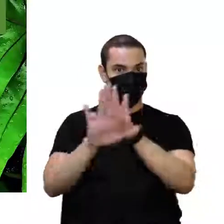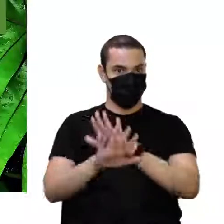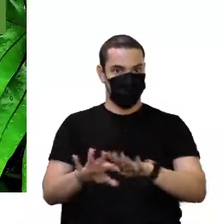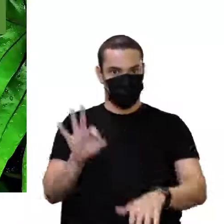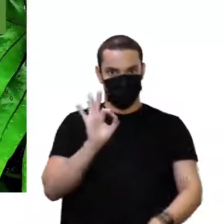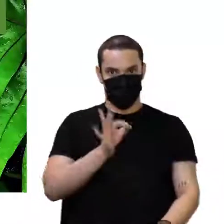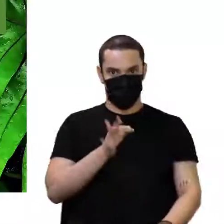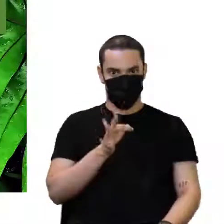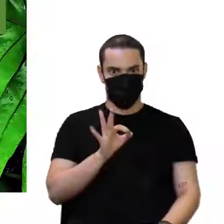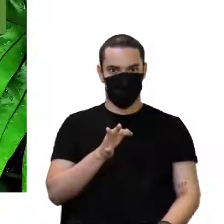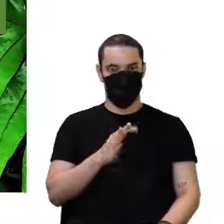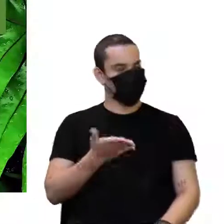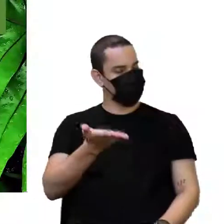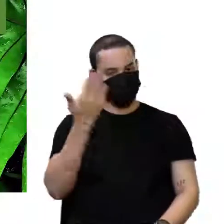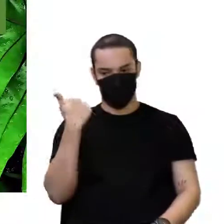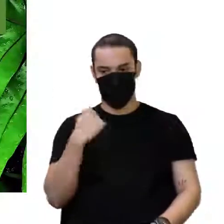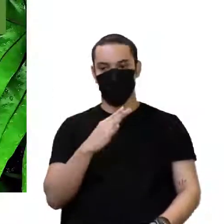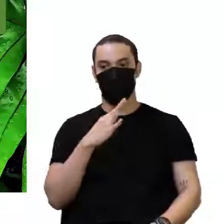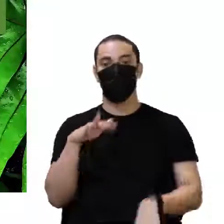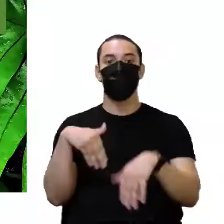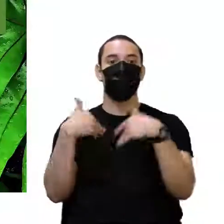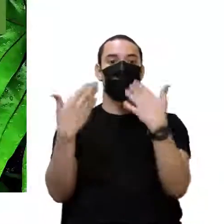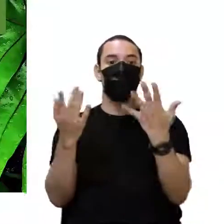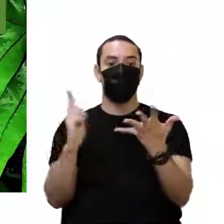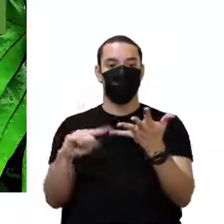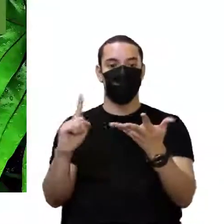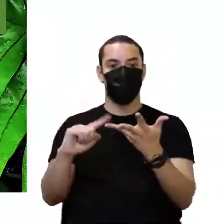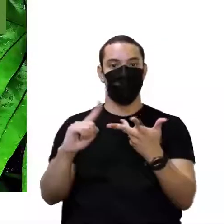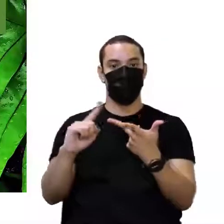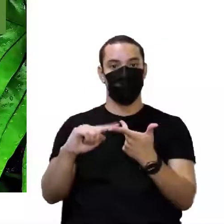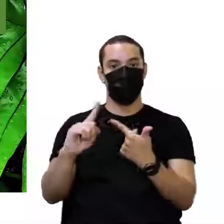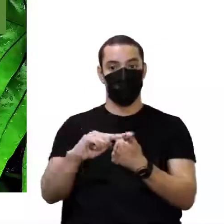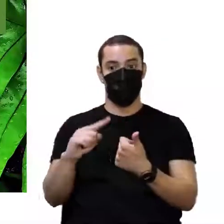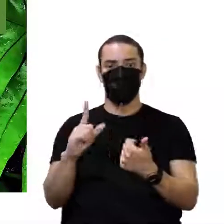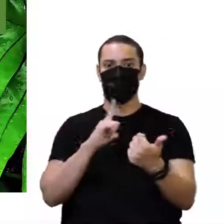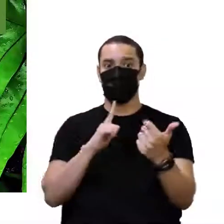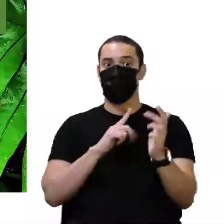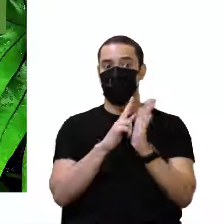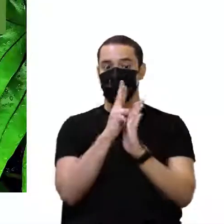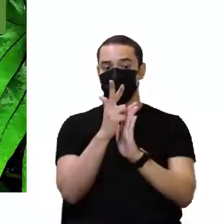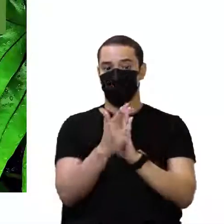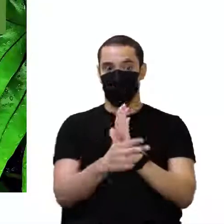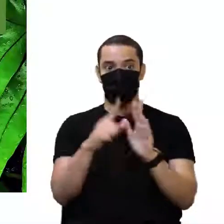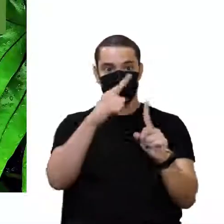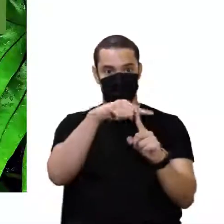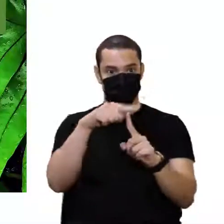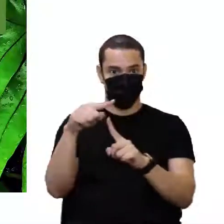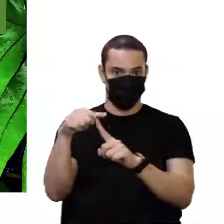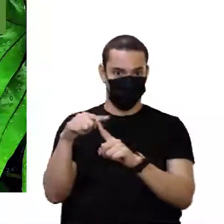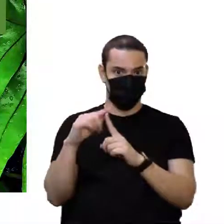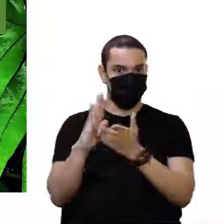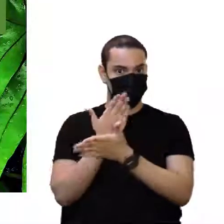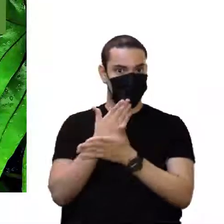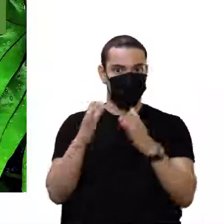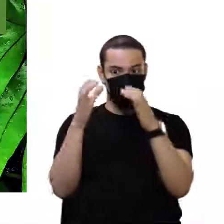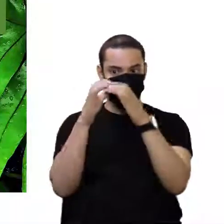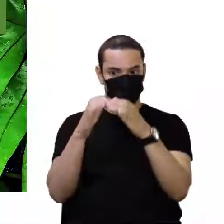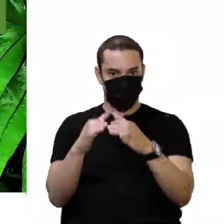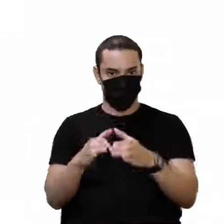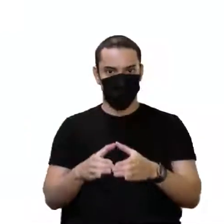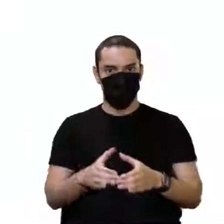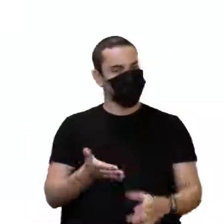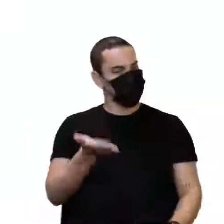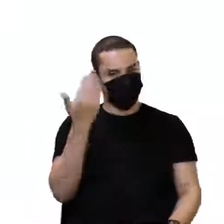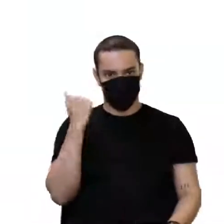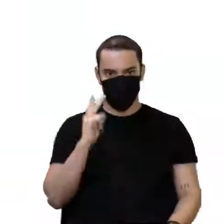a camuflagem. Vamos lá conhecer quais são as formas, né? É, porque tem vários tipos, tá? Vários não. Algumas classificações.